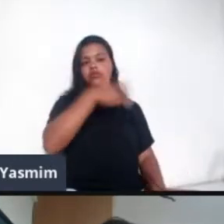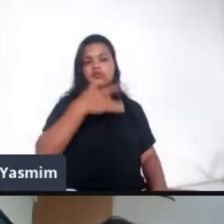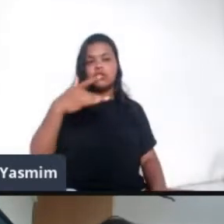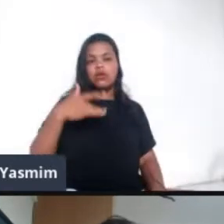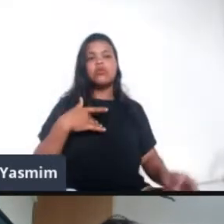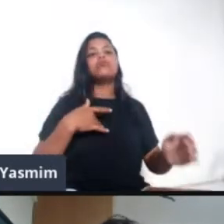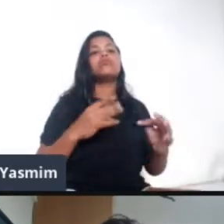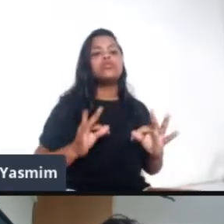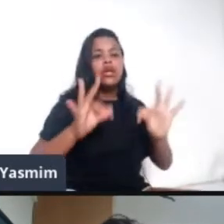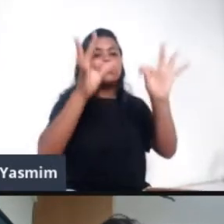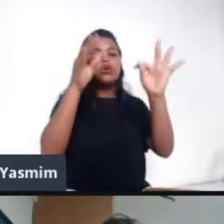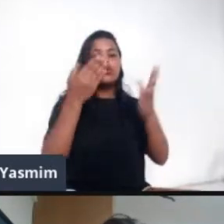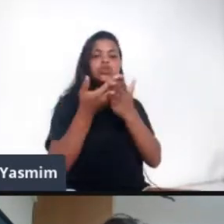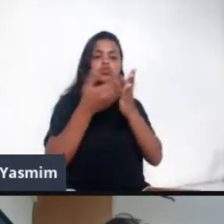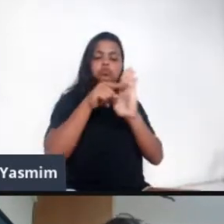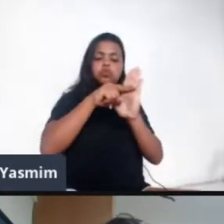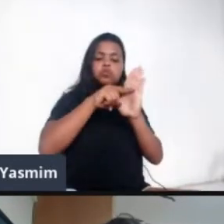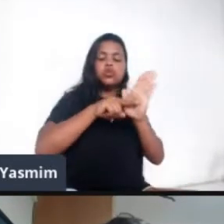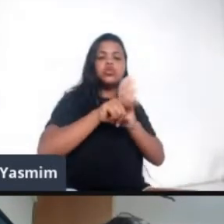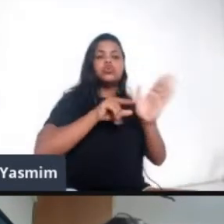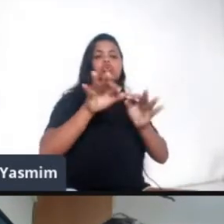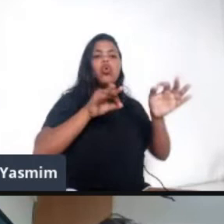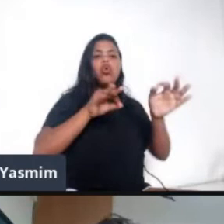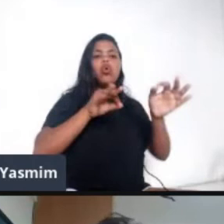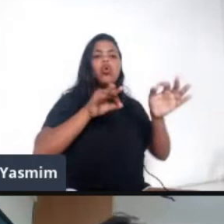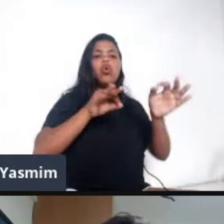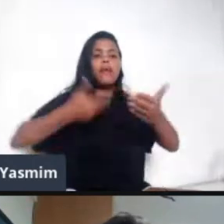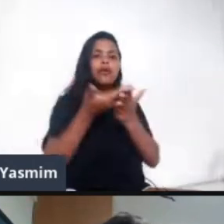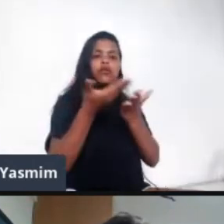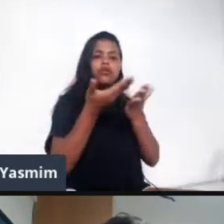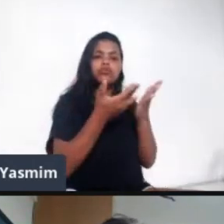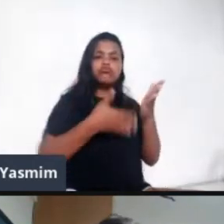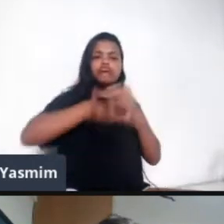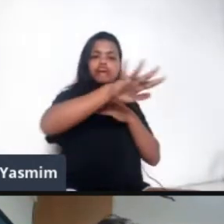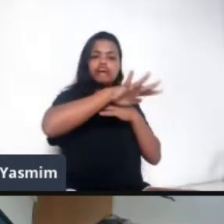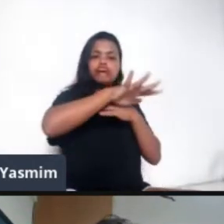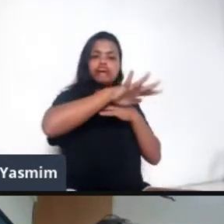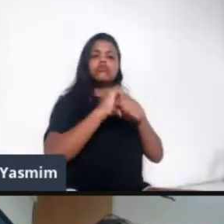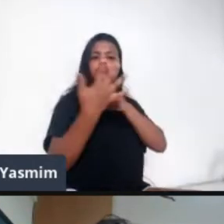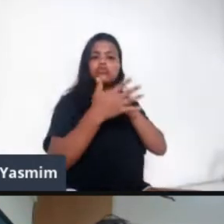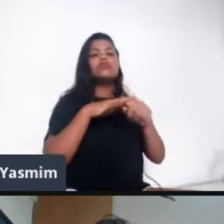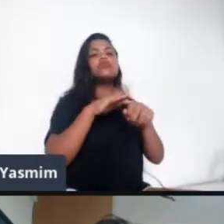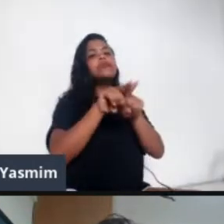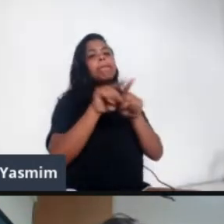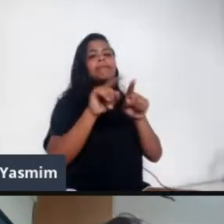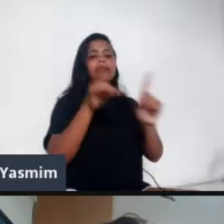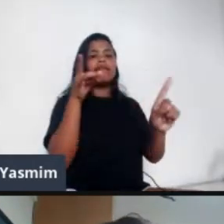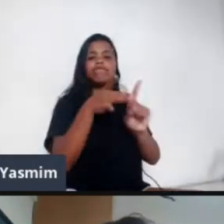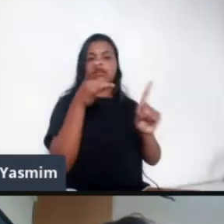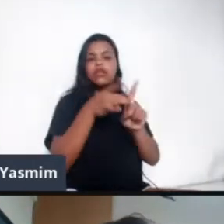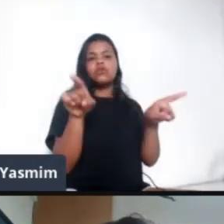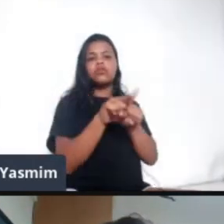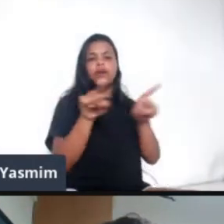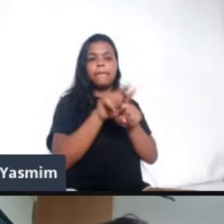em estudo, que era com a nitazoxanida, mas ainda assim estudos in vitro, inicialmente. Nós temos 16 estudos